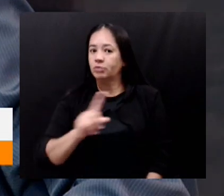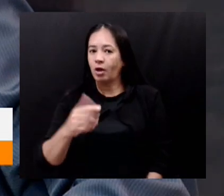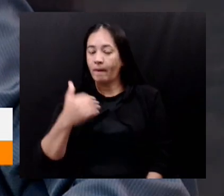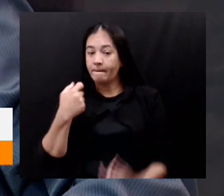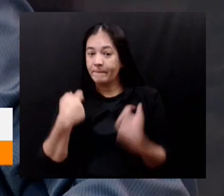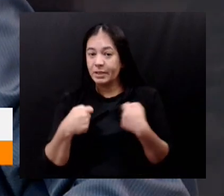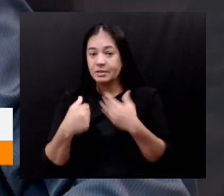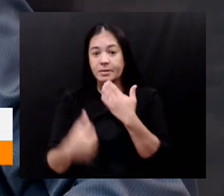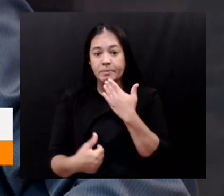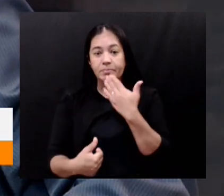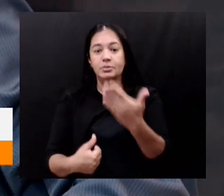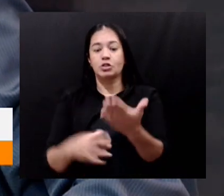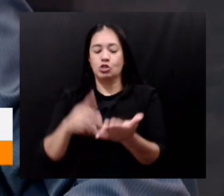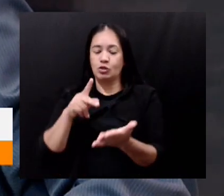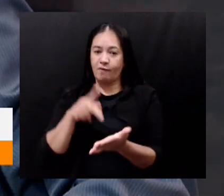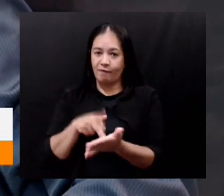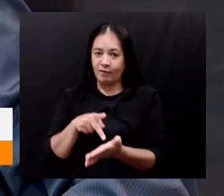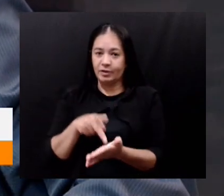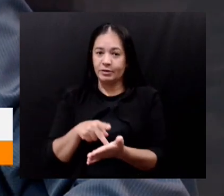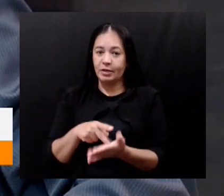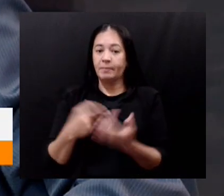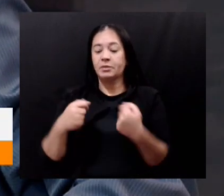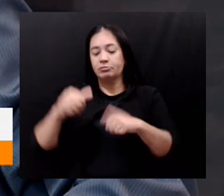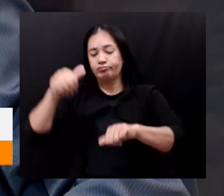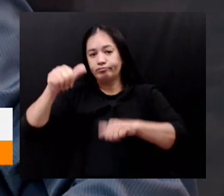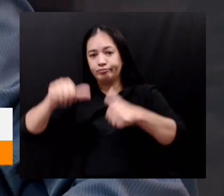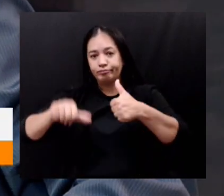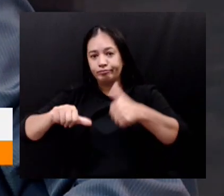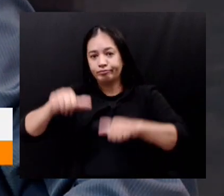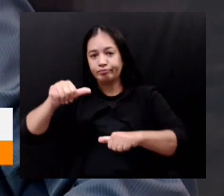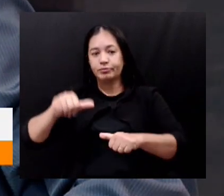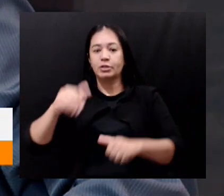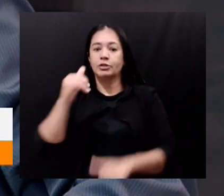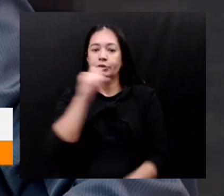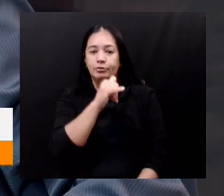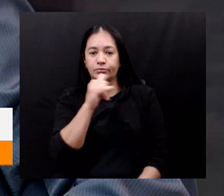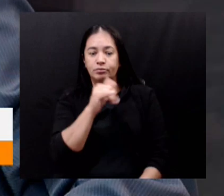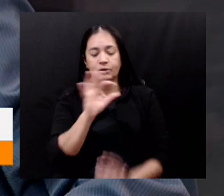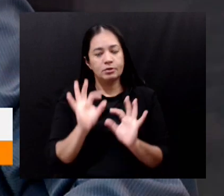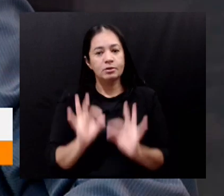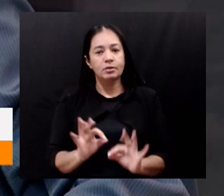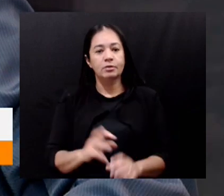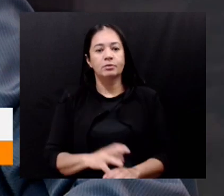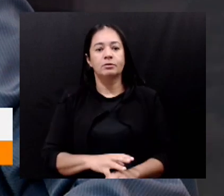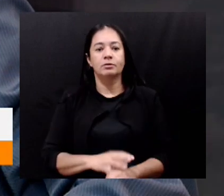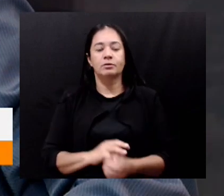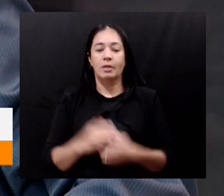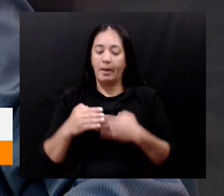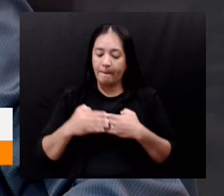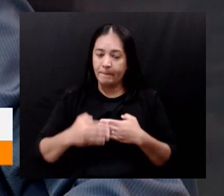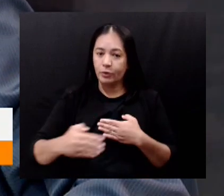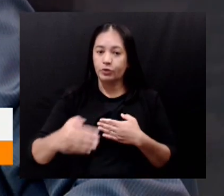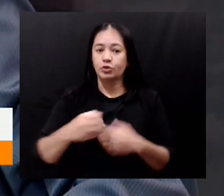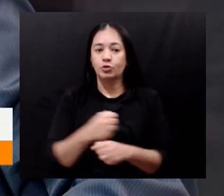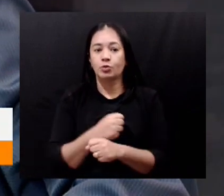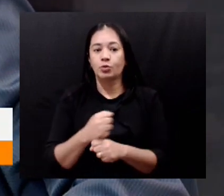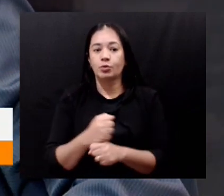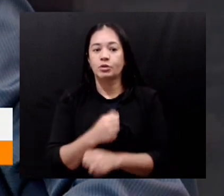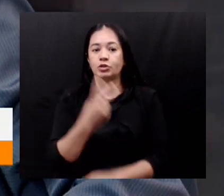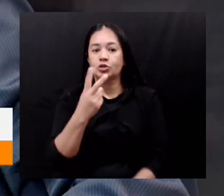passar por uma avaliação do Estado italiano", me parece correto. A partir de 2018, nós tivemos com o decreto